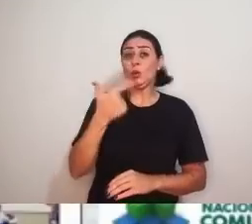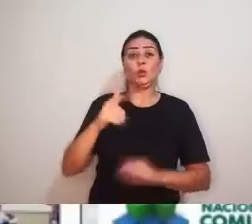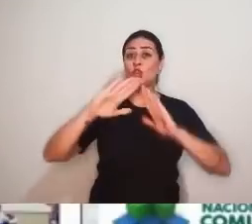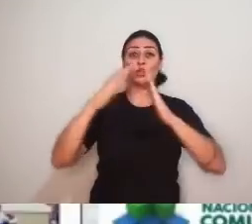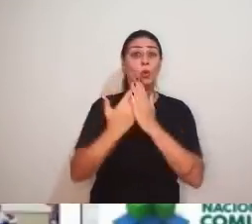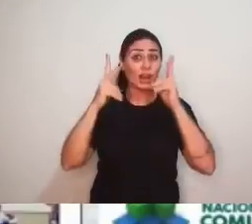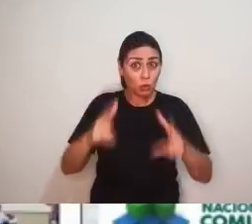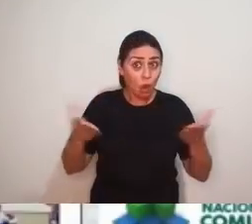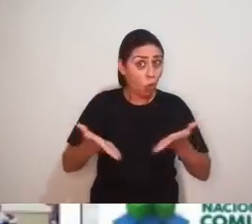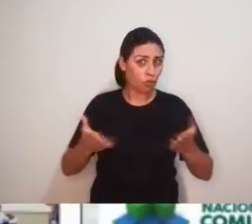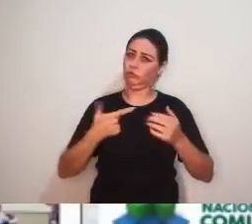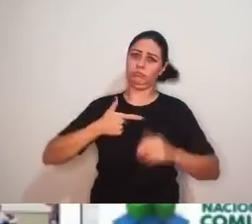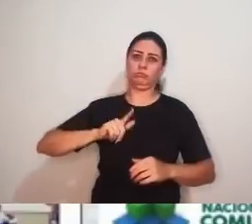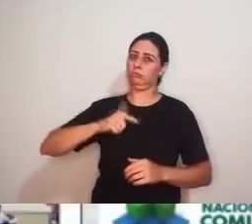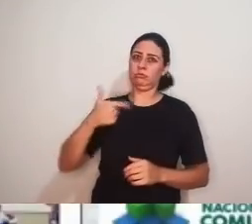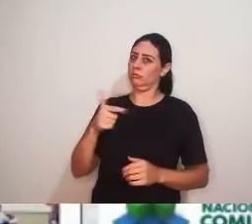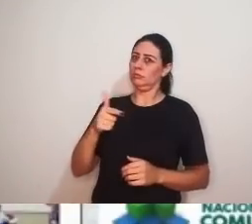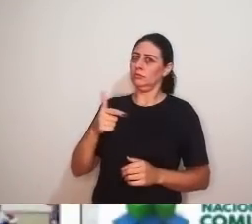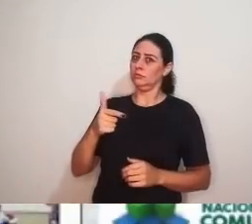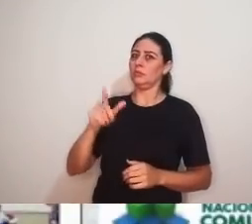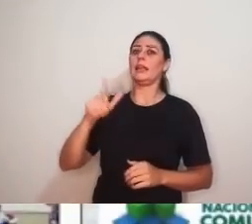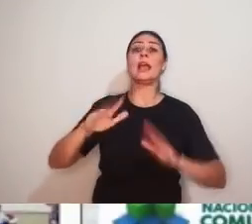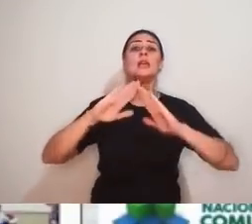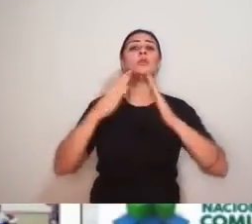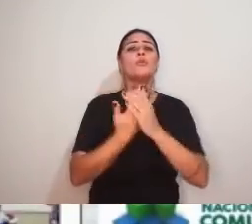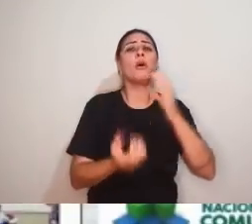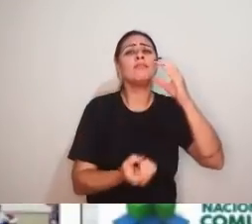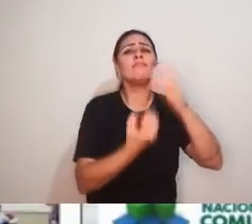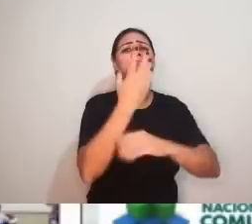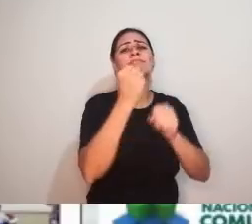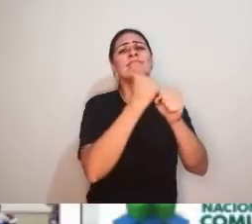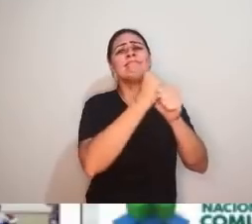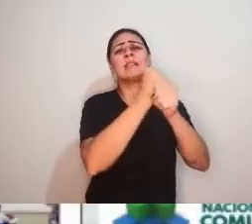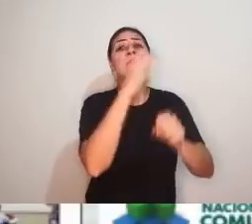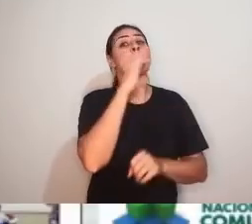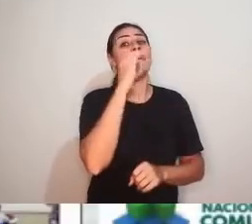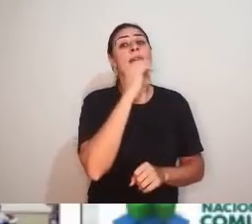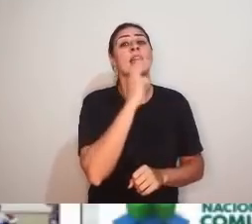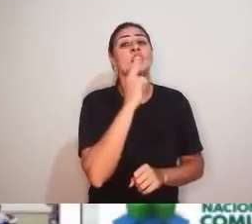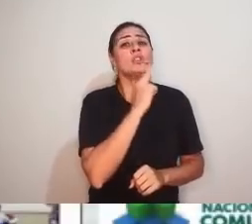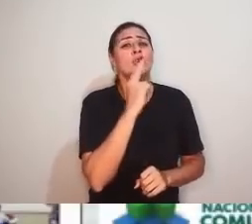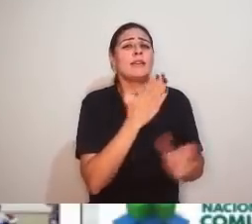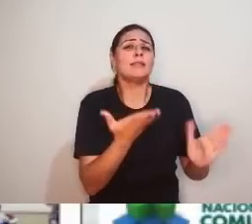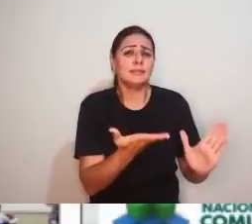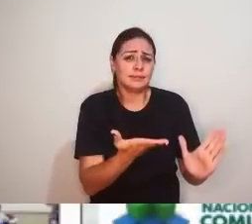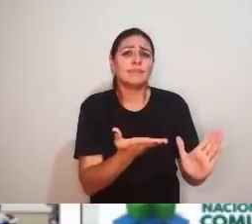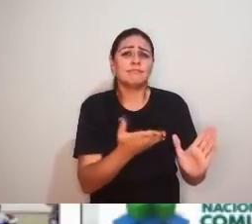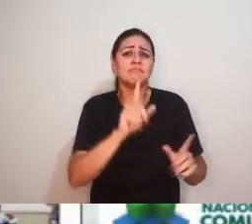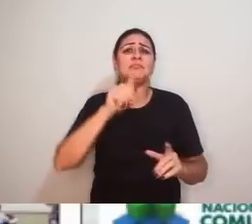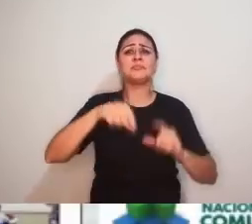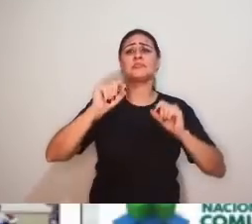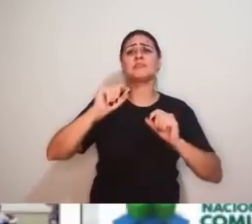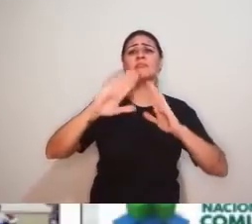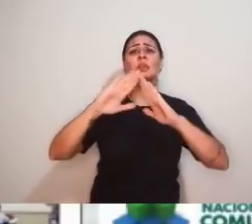chego ainda a escola como nós conhecemos hoje. Eram grupos escolares de emergência erigidos pelos soldados,